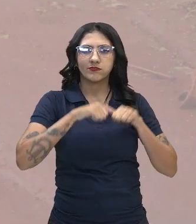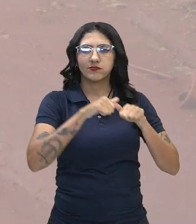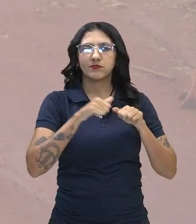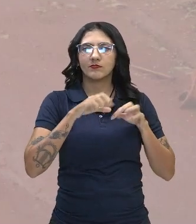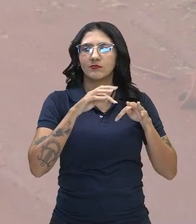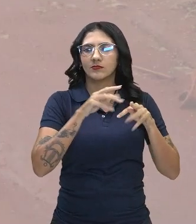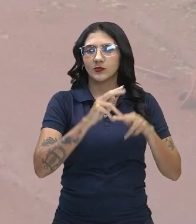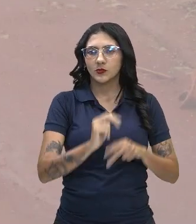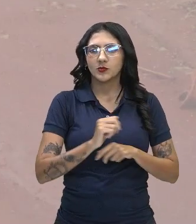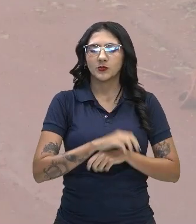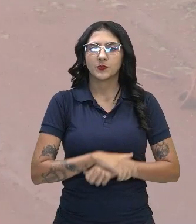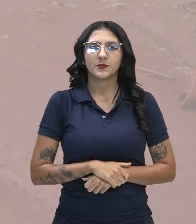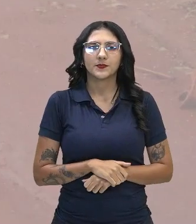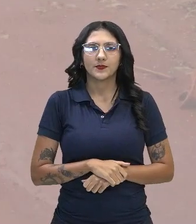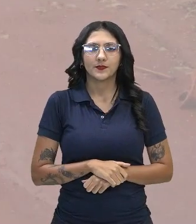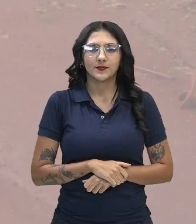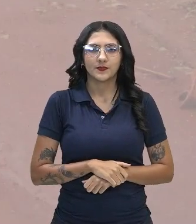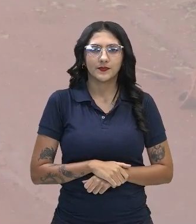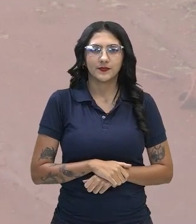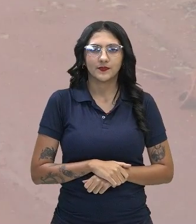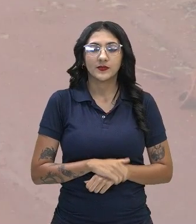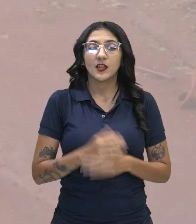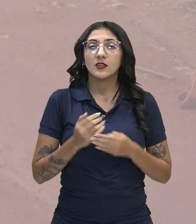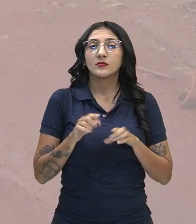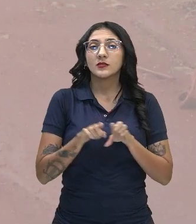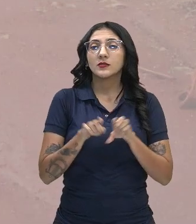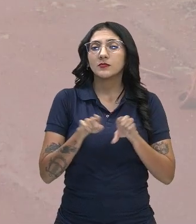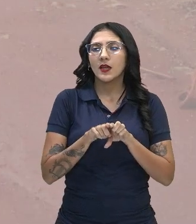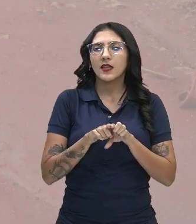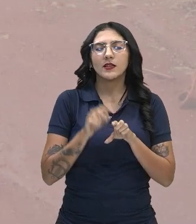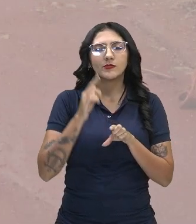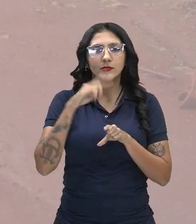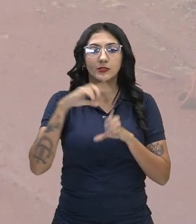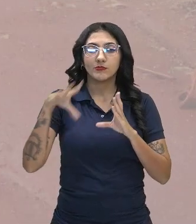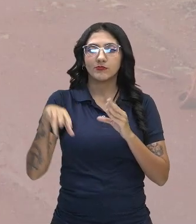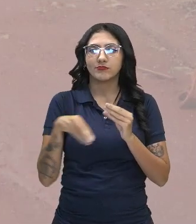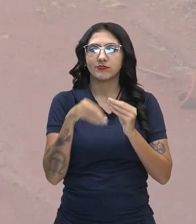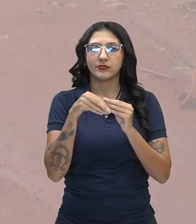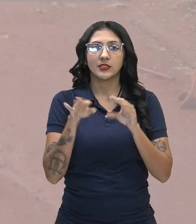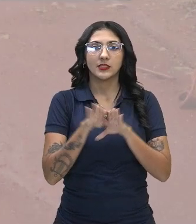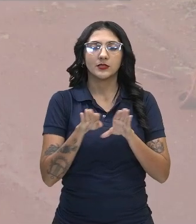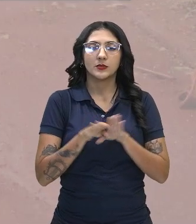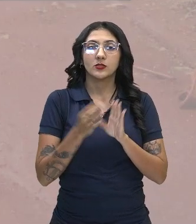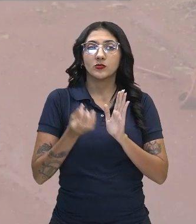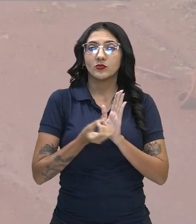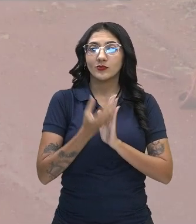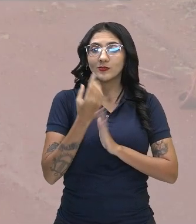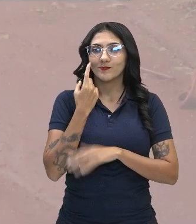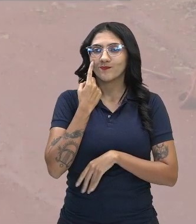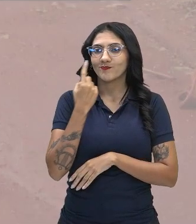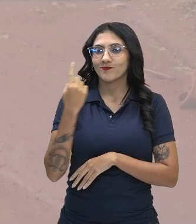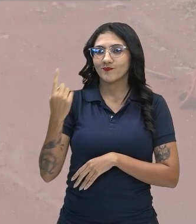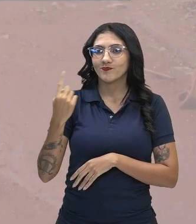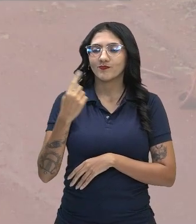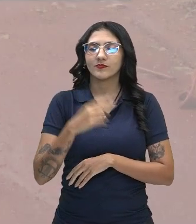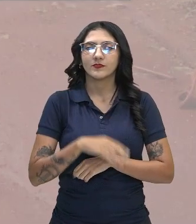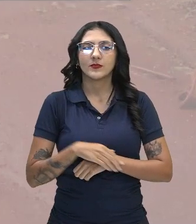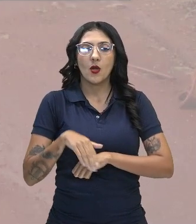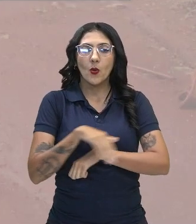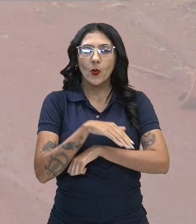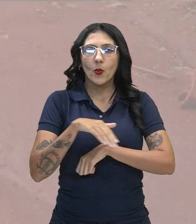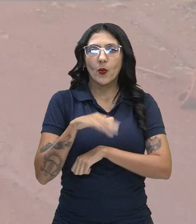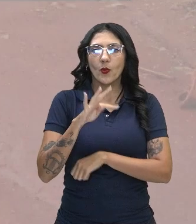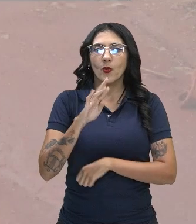nesse sentido, eles também vão implementar a criação da rodovia transamazônica ali na década